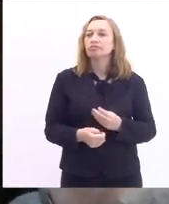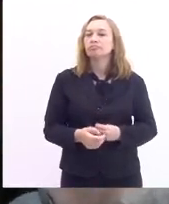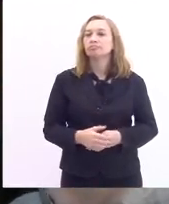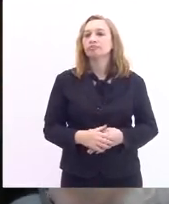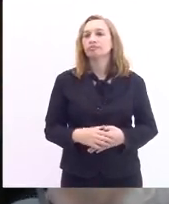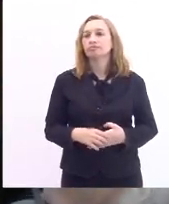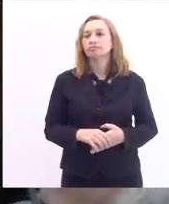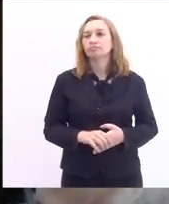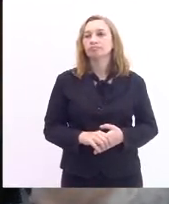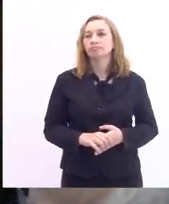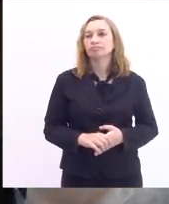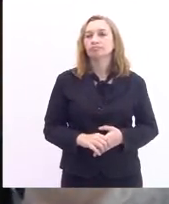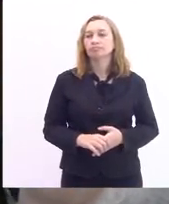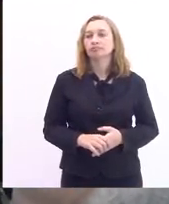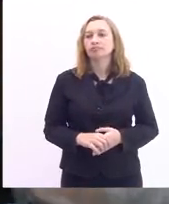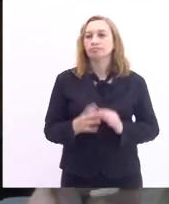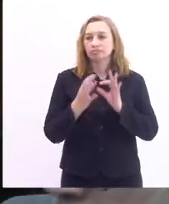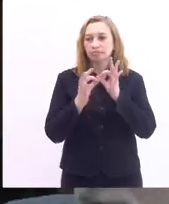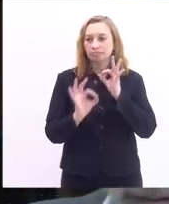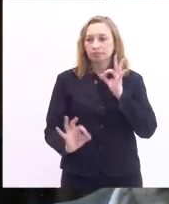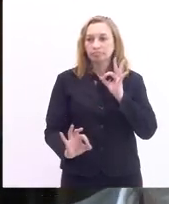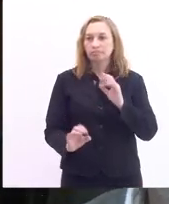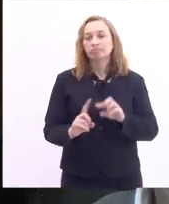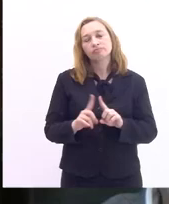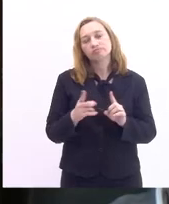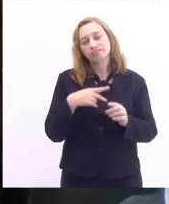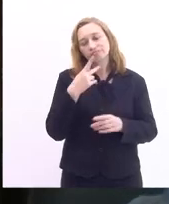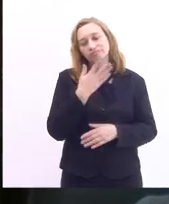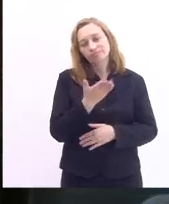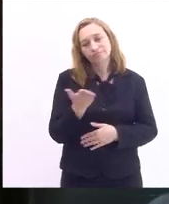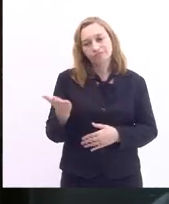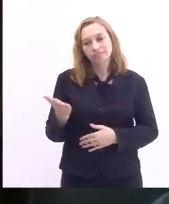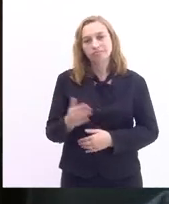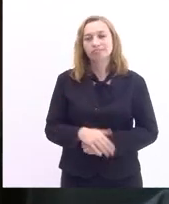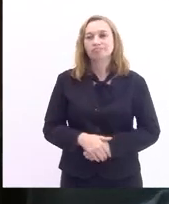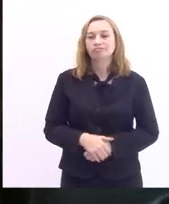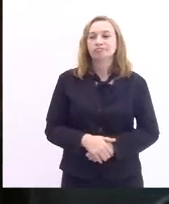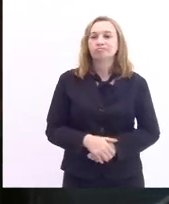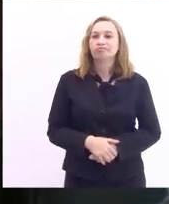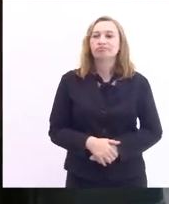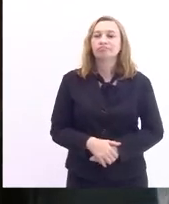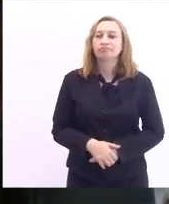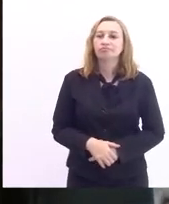eu quero aqui não me estender muito mais dizer a vocês